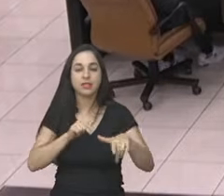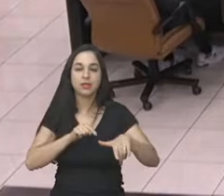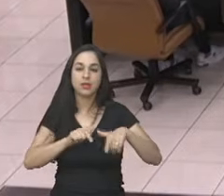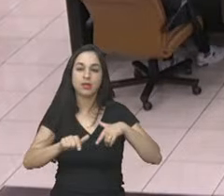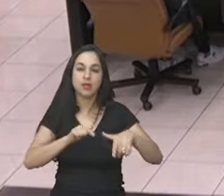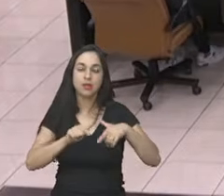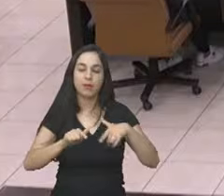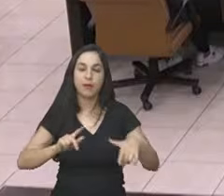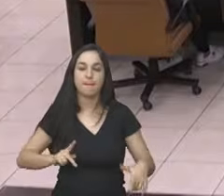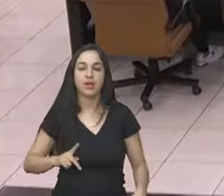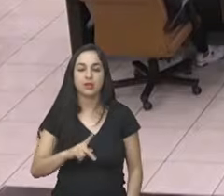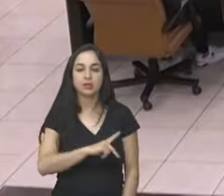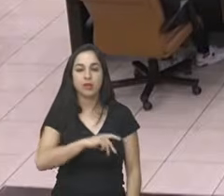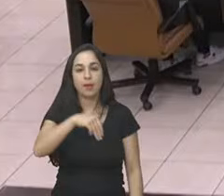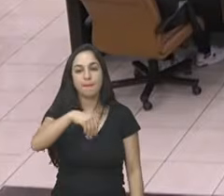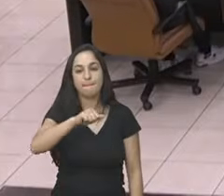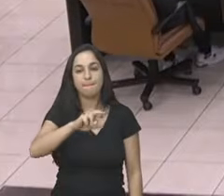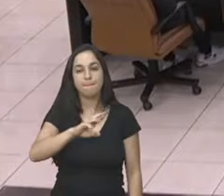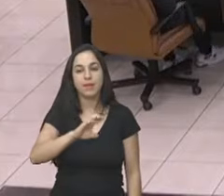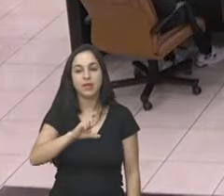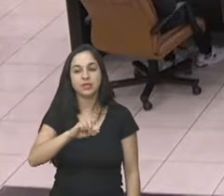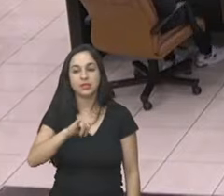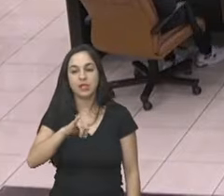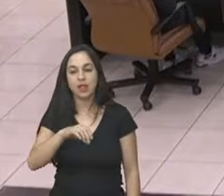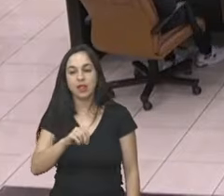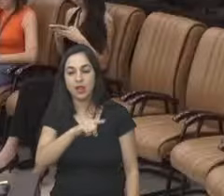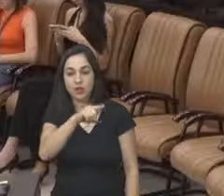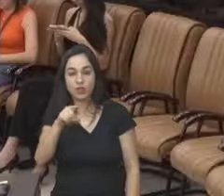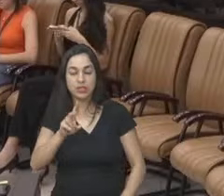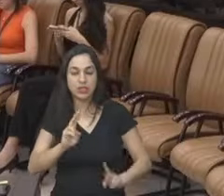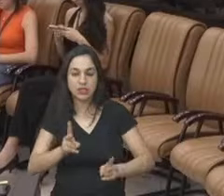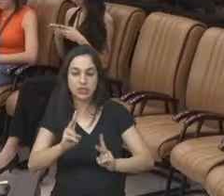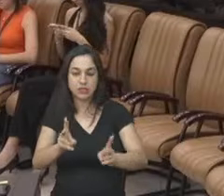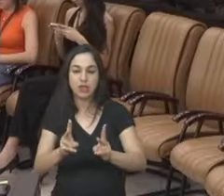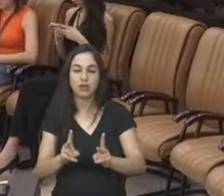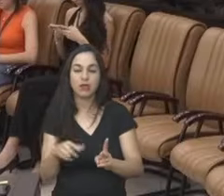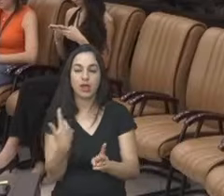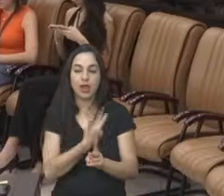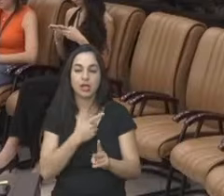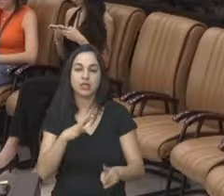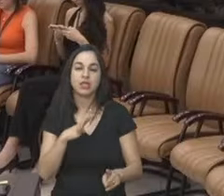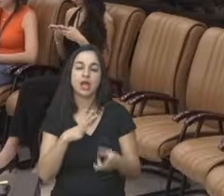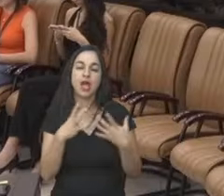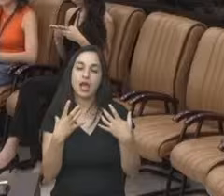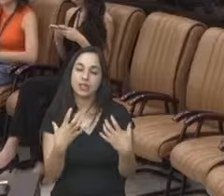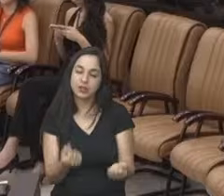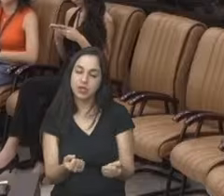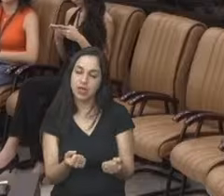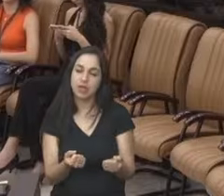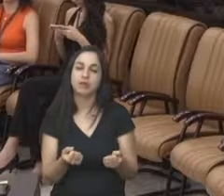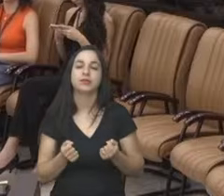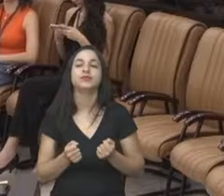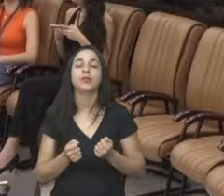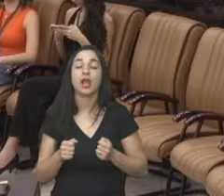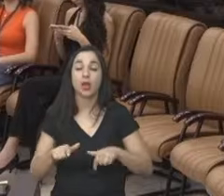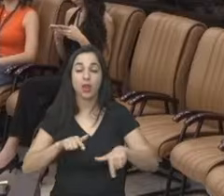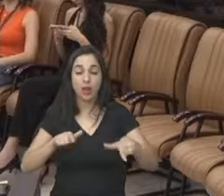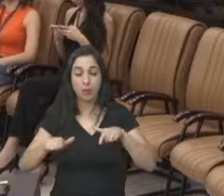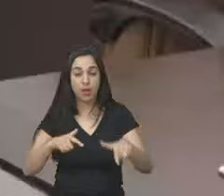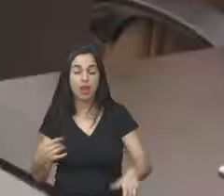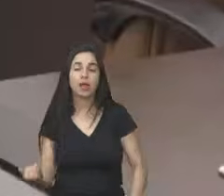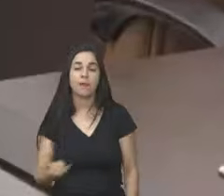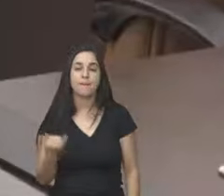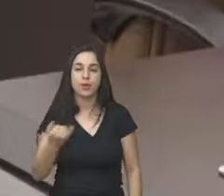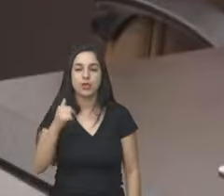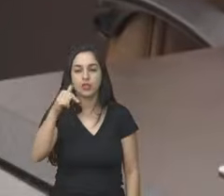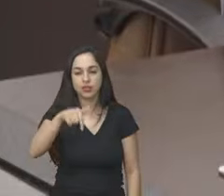pastor Marcelino, que vocês continuem assim, que a nossa cidade recebe de braços abertos e é um trabalho importante que vocês fazem